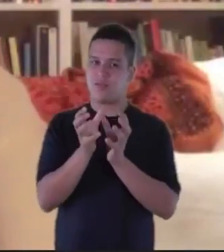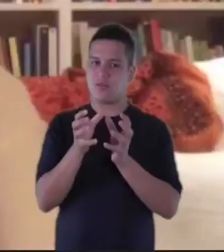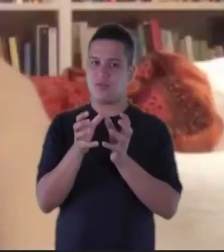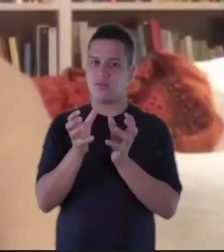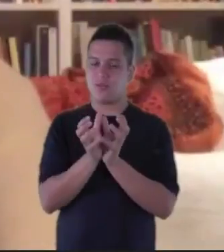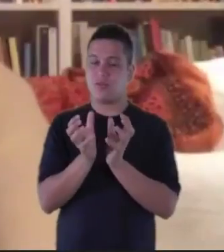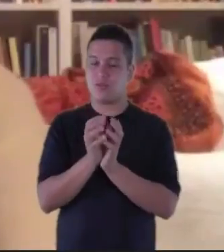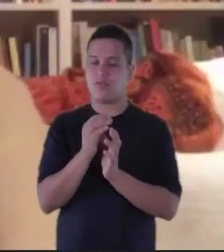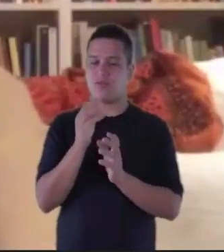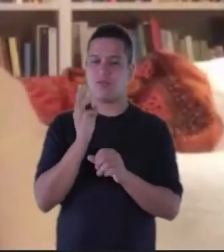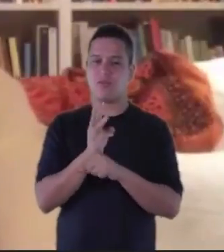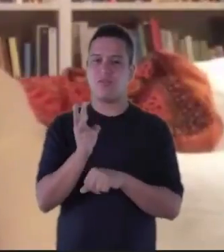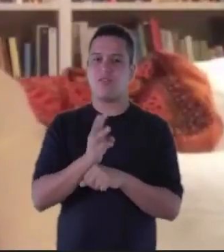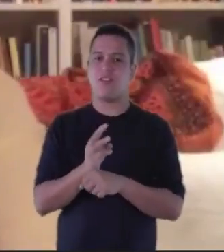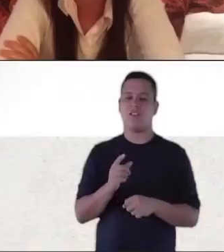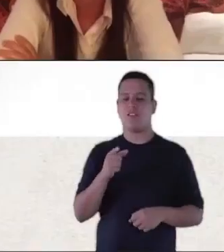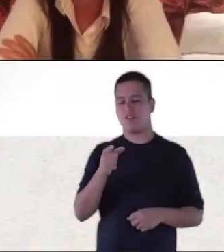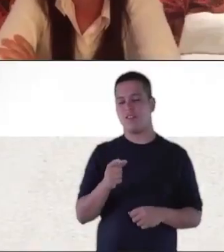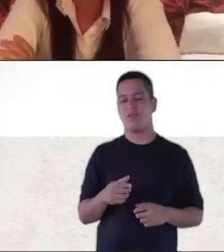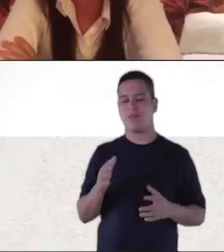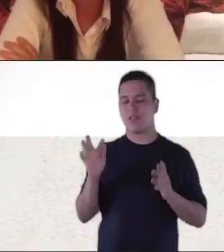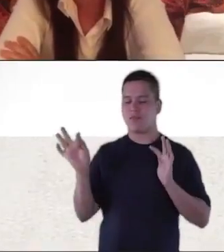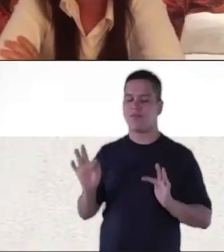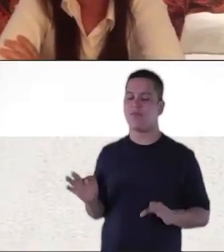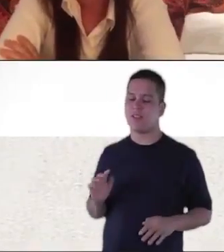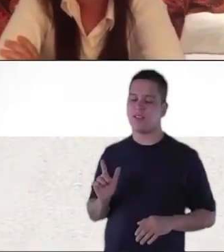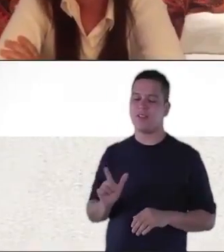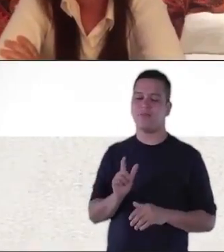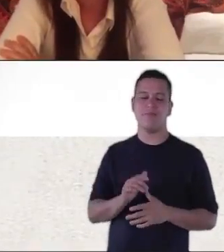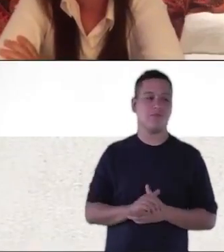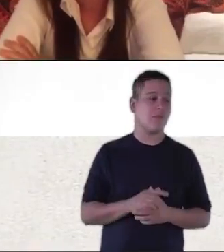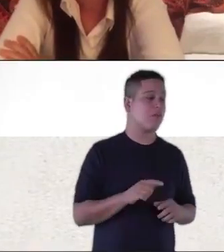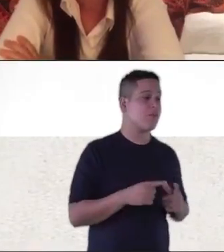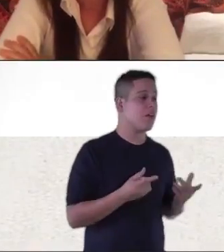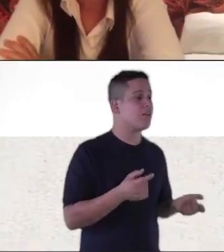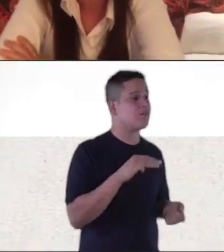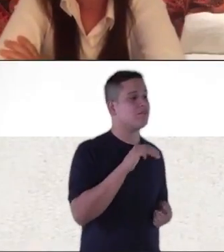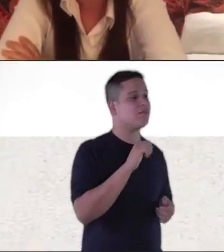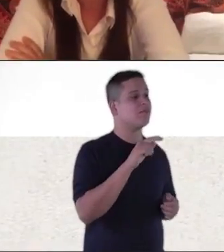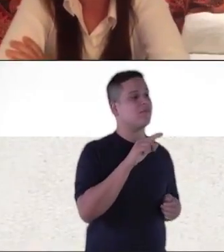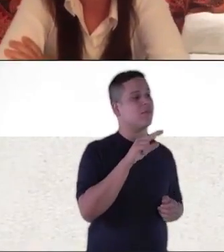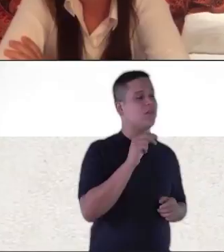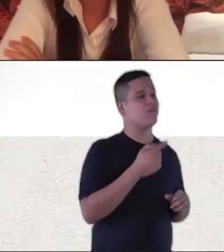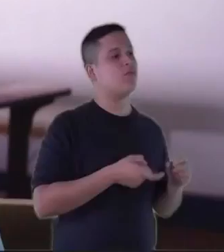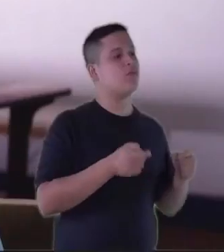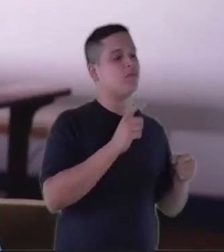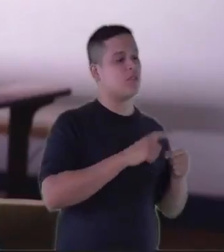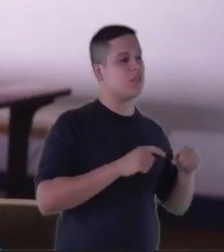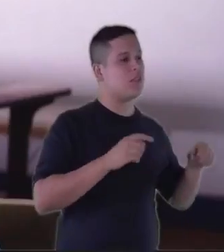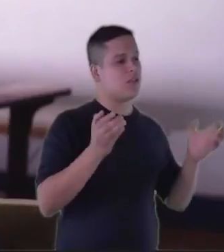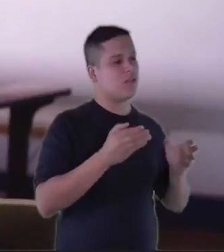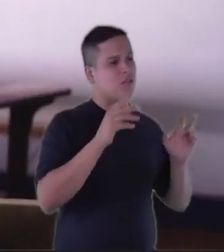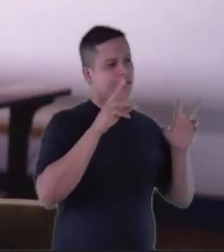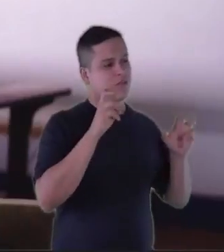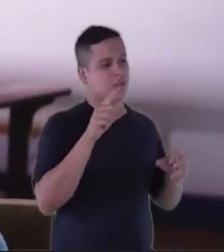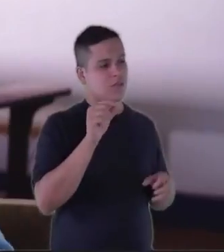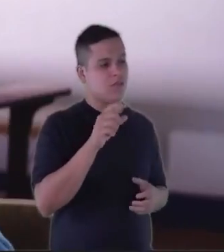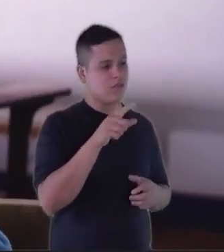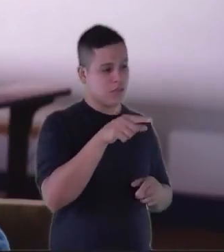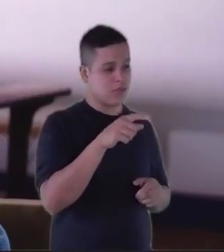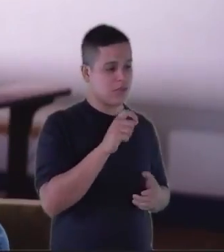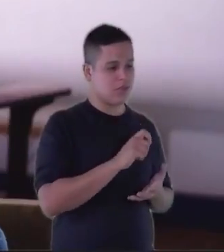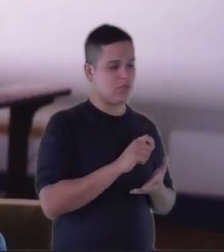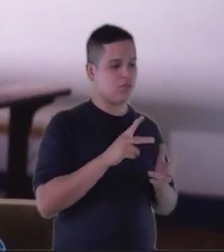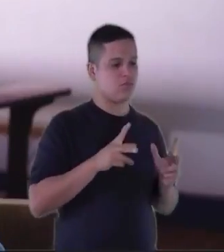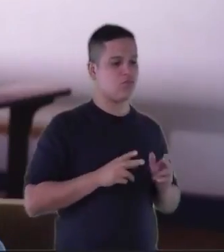Legal, e a gente legal. ficava muito feliz, claro. Mas, Malu, voltando a essa coisa do editor aí que o Tony falou, de fato,